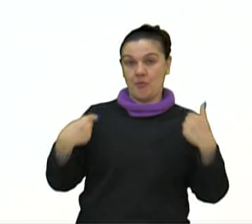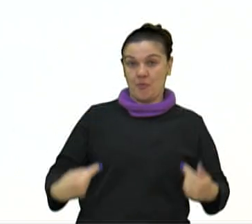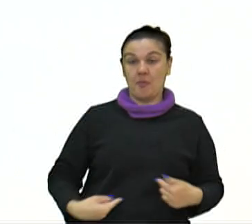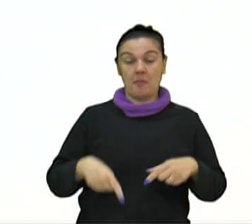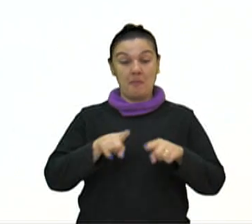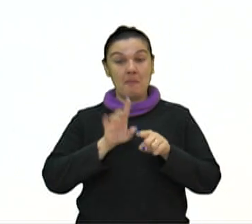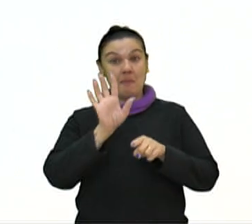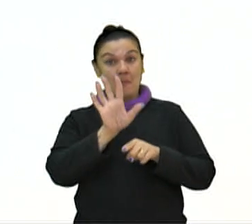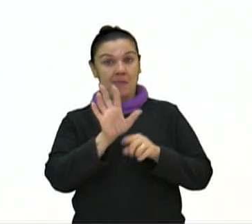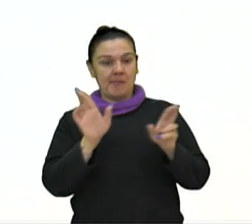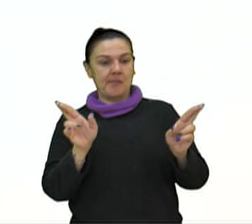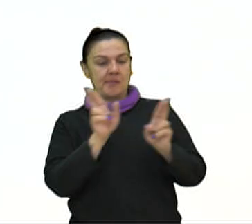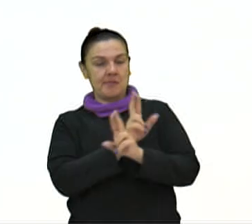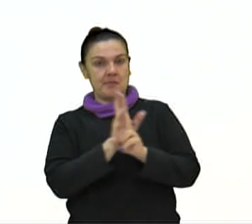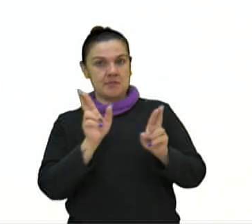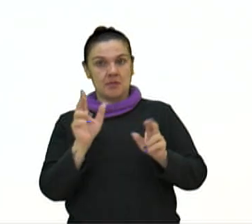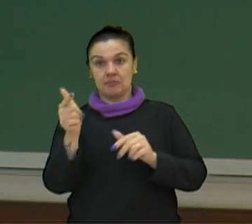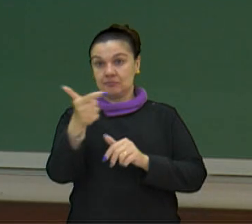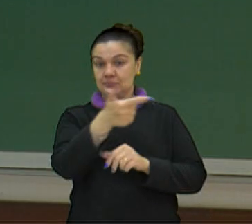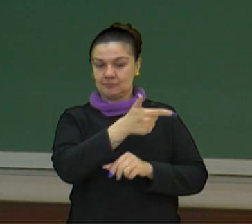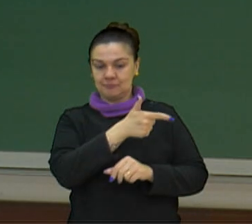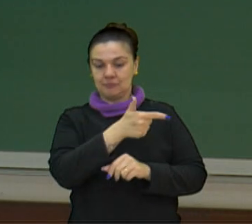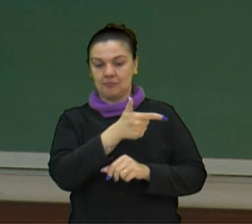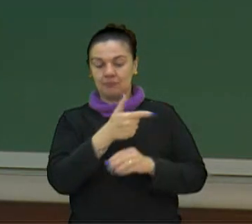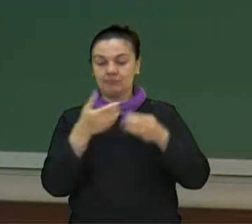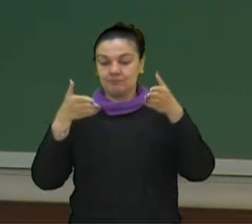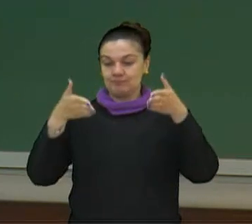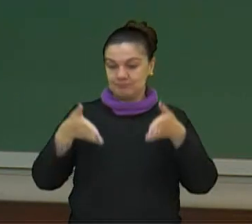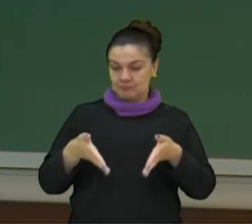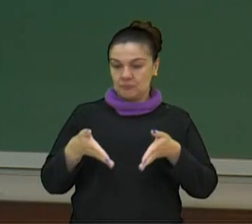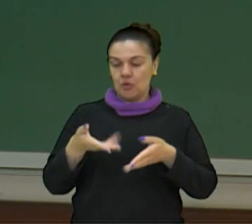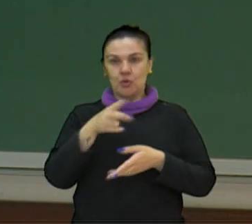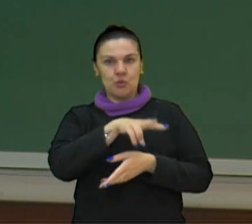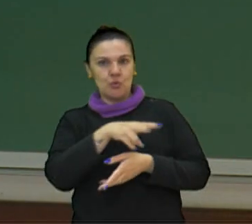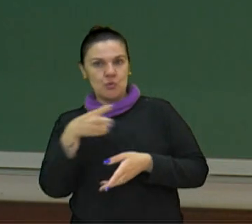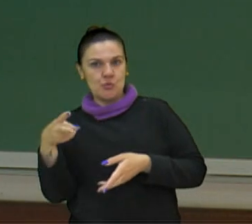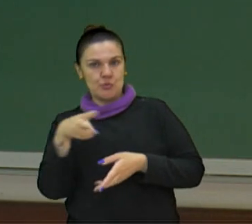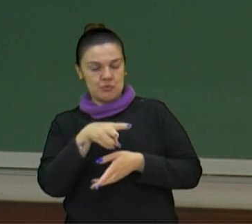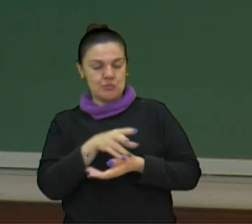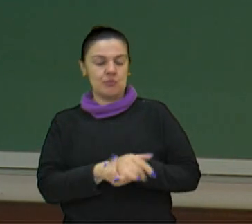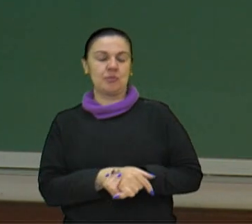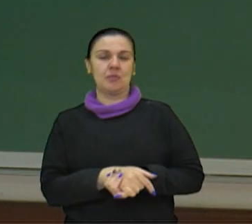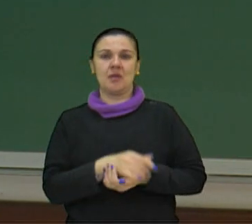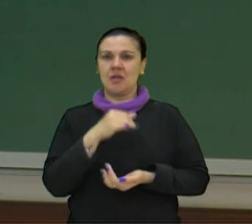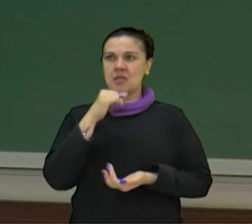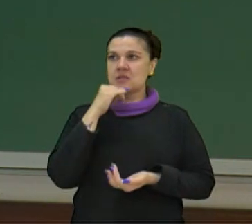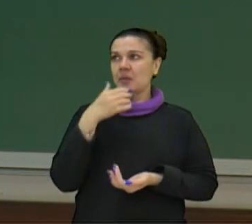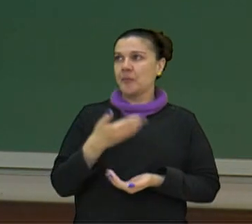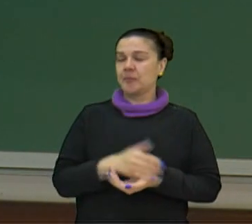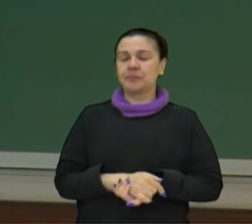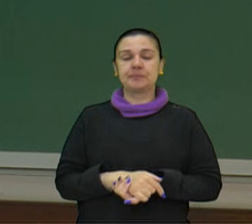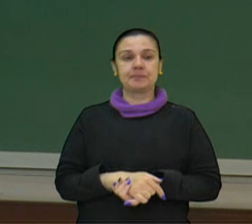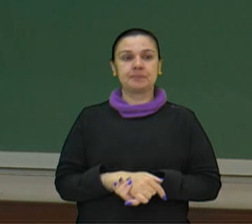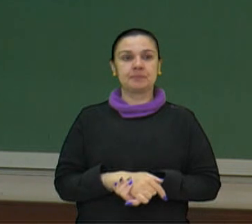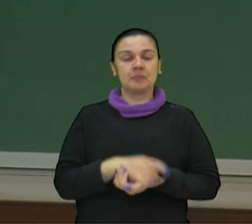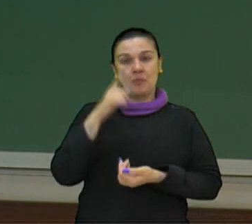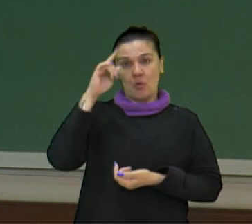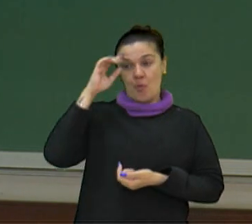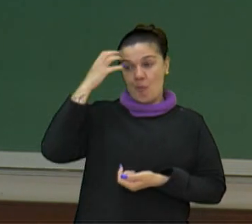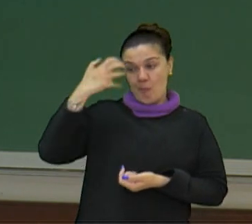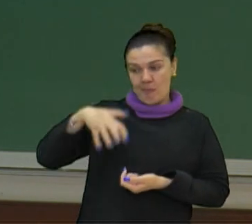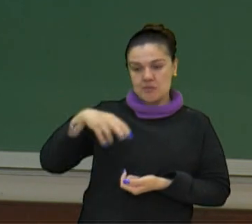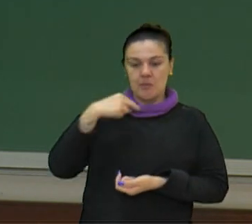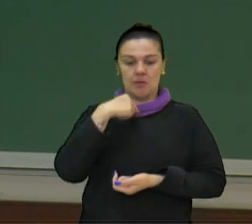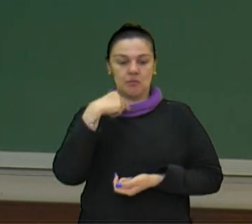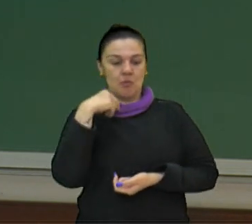esta relação causal não atua entre os dois atributos, ou seja, os pensamentos não podem